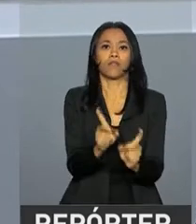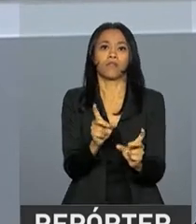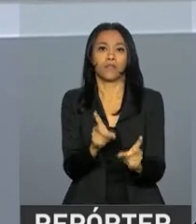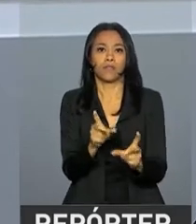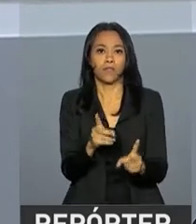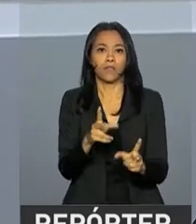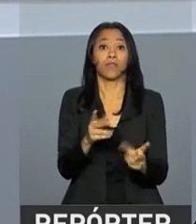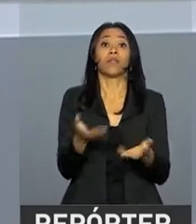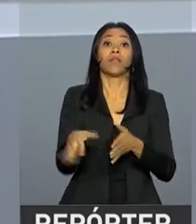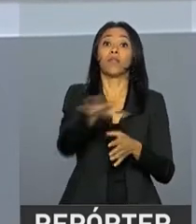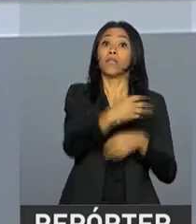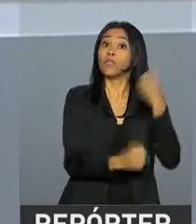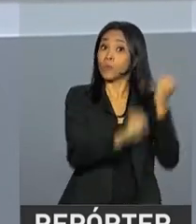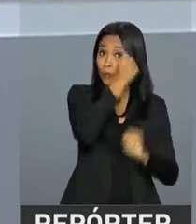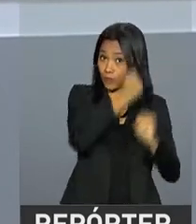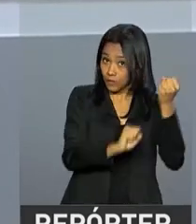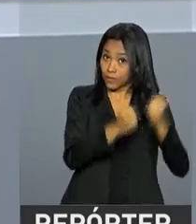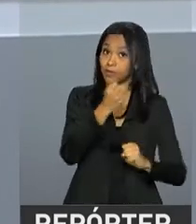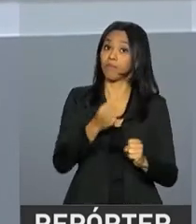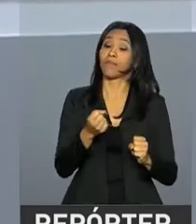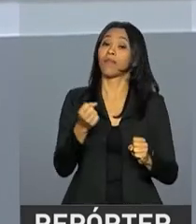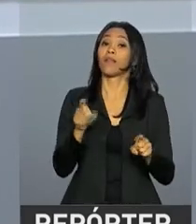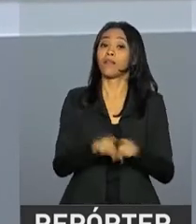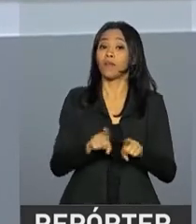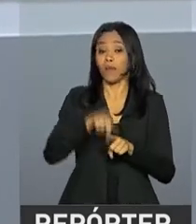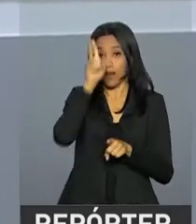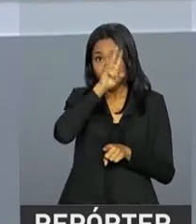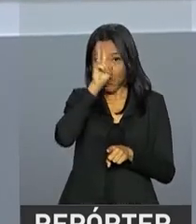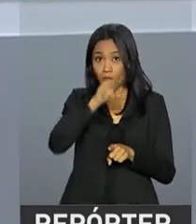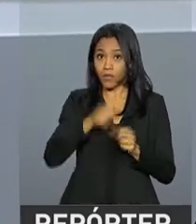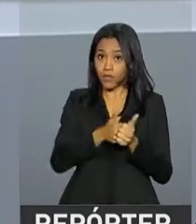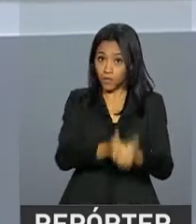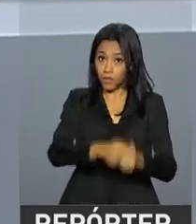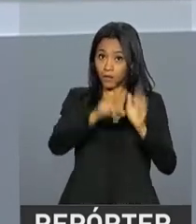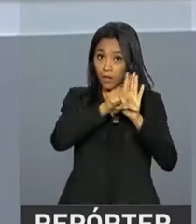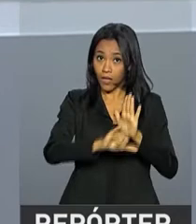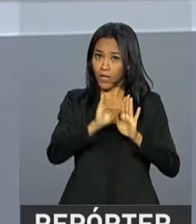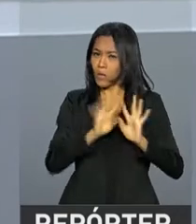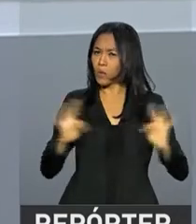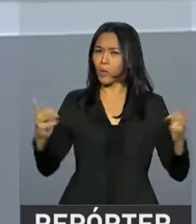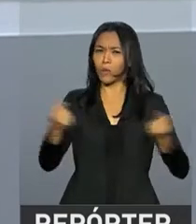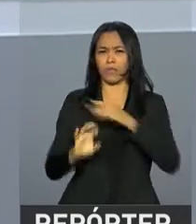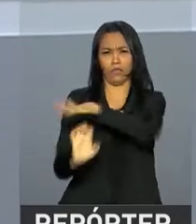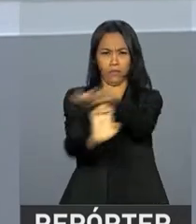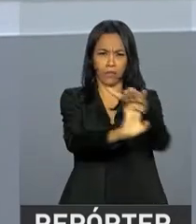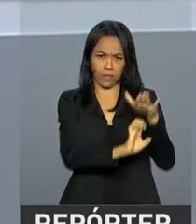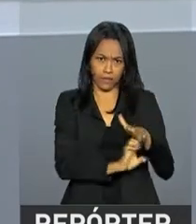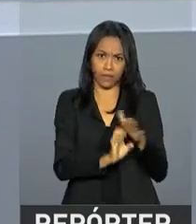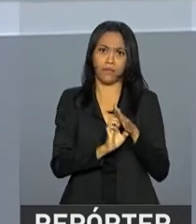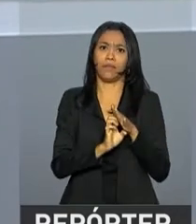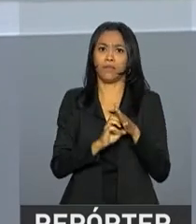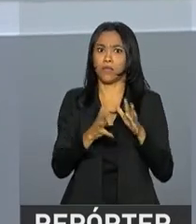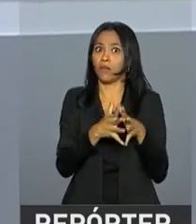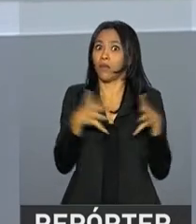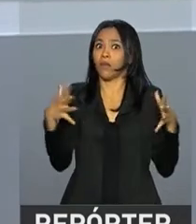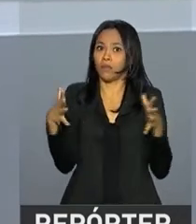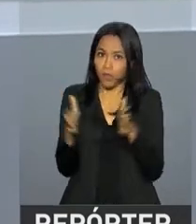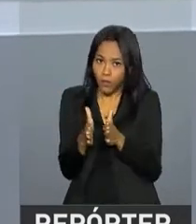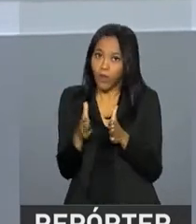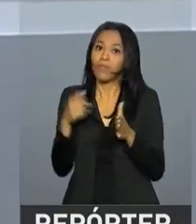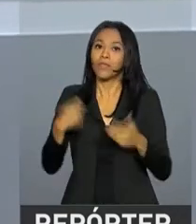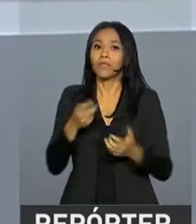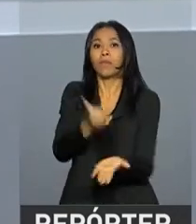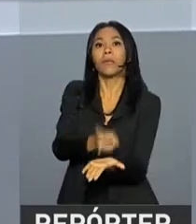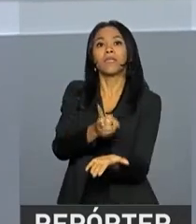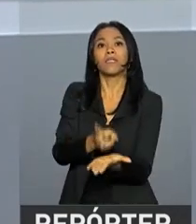indústria da transformação vale lembrar que pela lei todas as empresas de médio e grande porte devem manter funcionários de